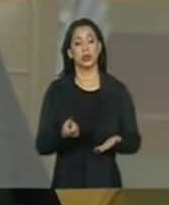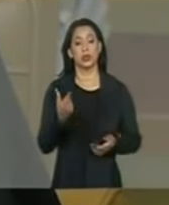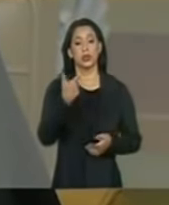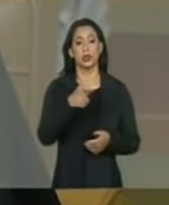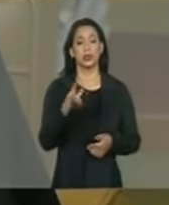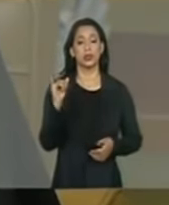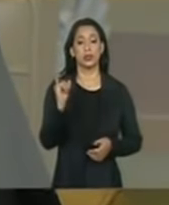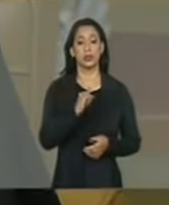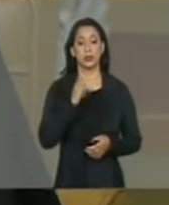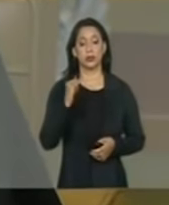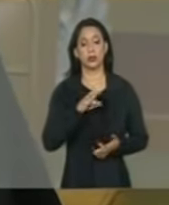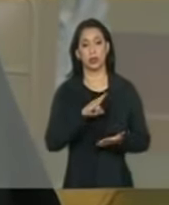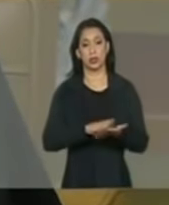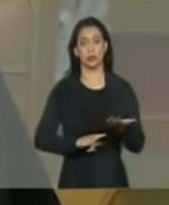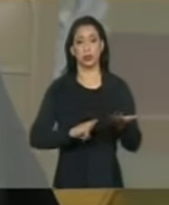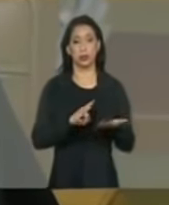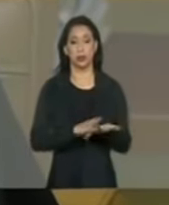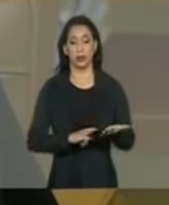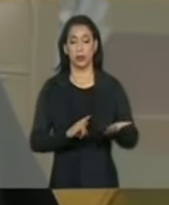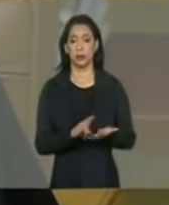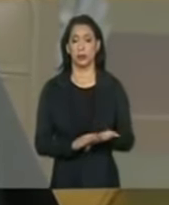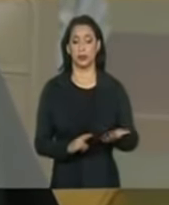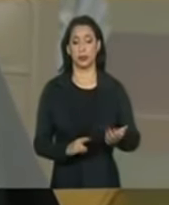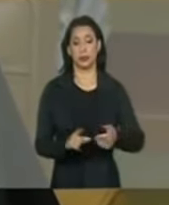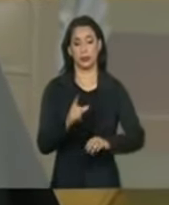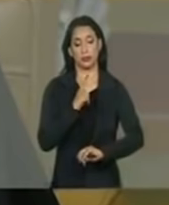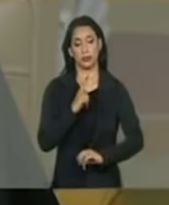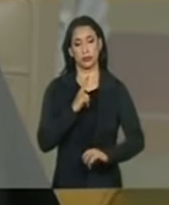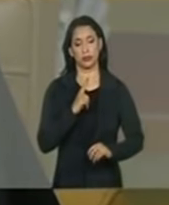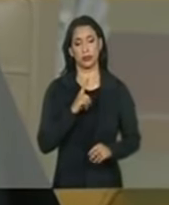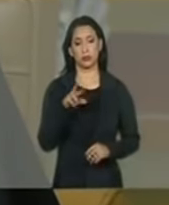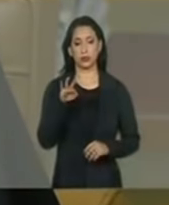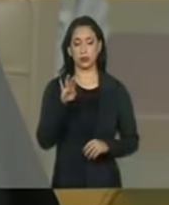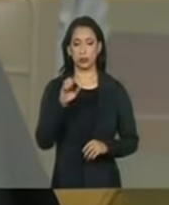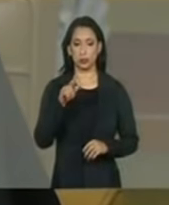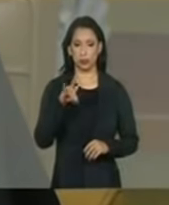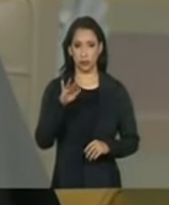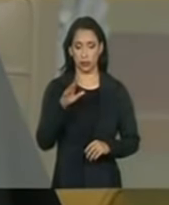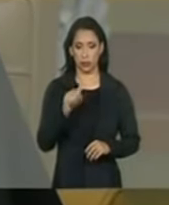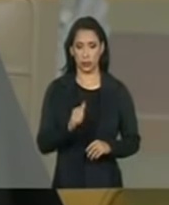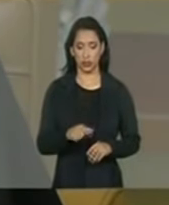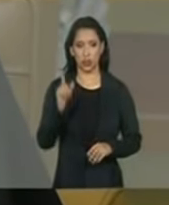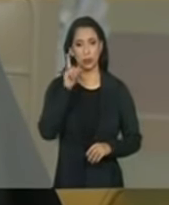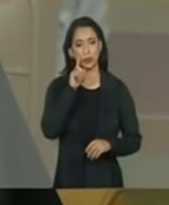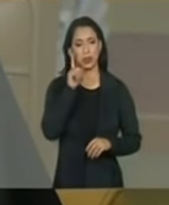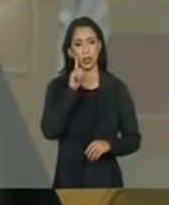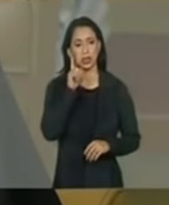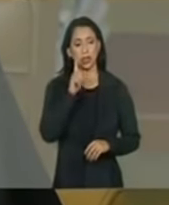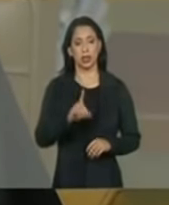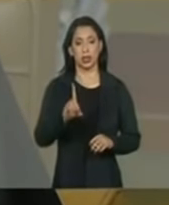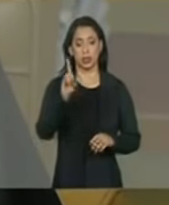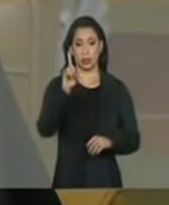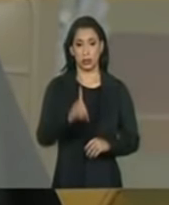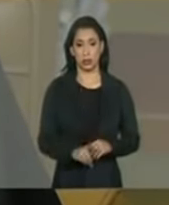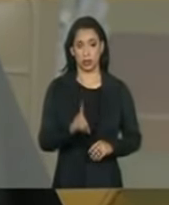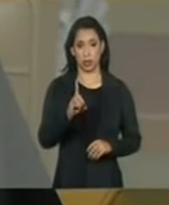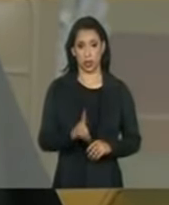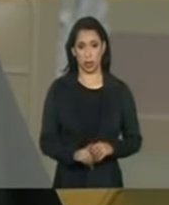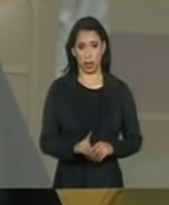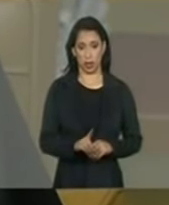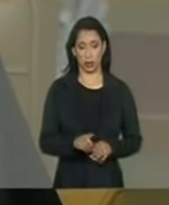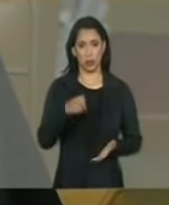documentos nacionais alguns de caráter regional como a declaração americana dos direitos e deveres do homem